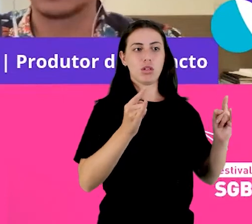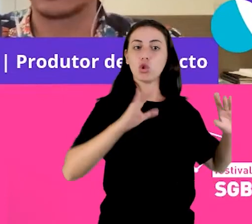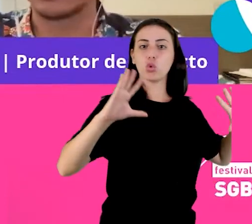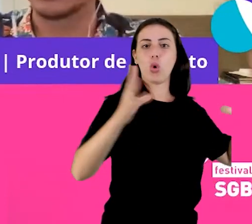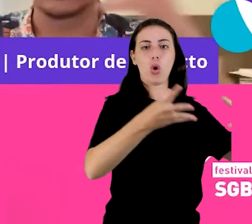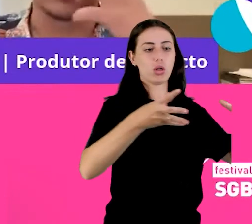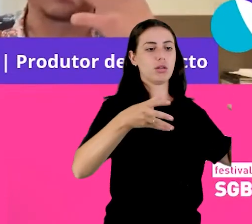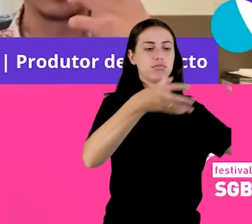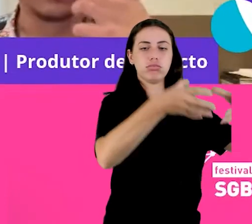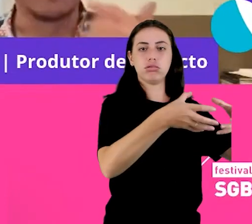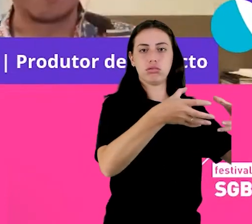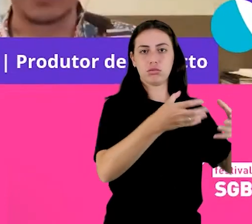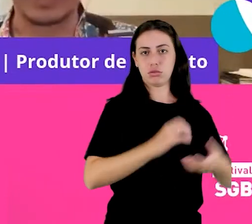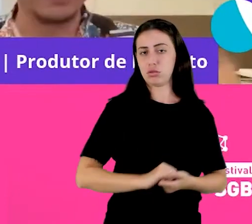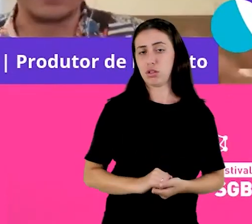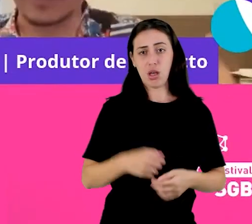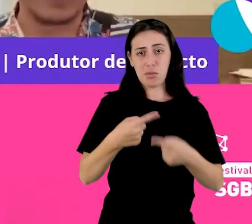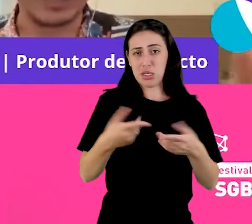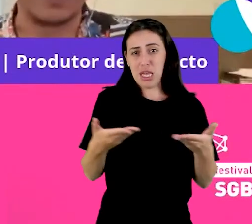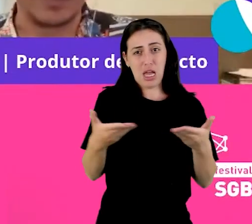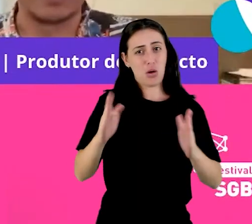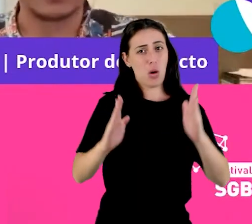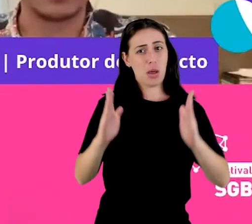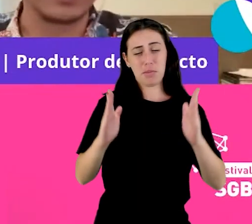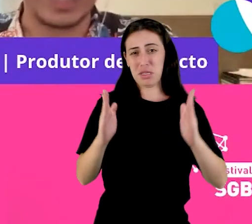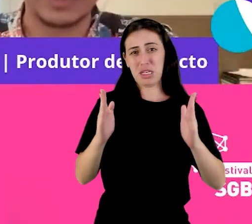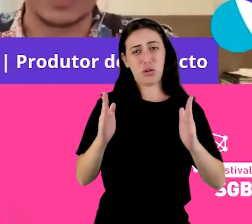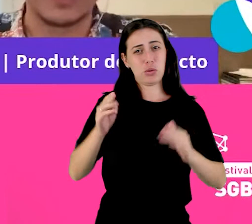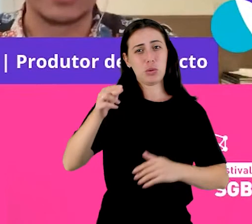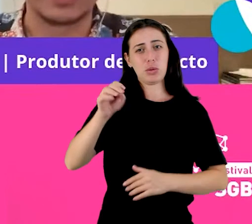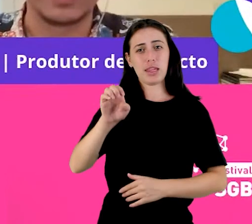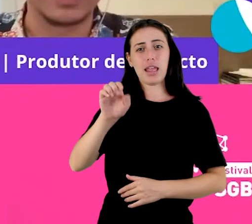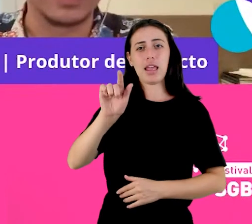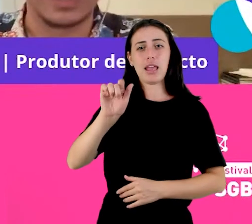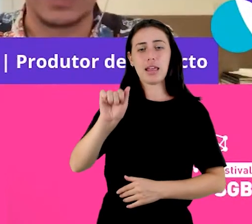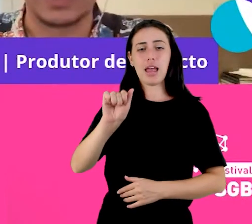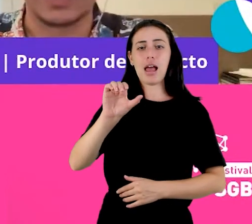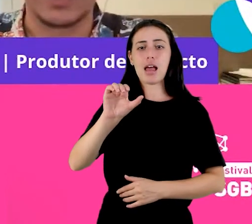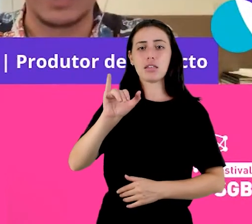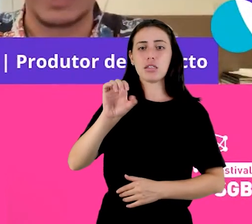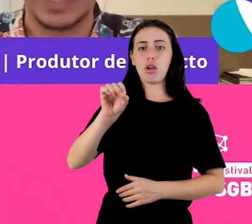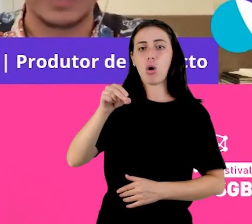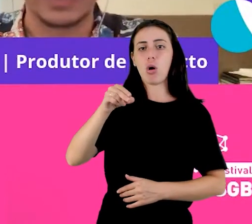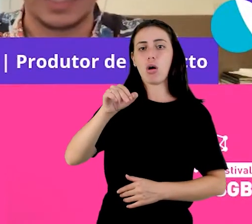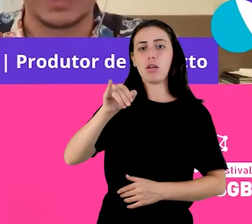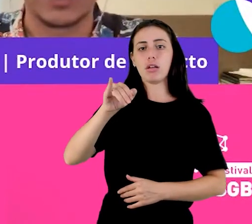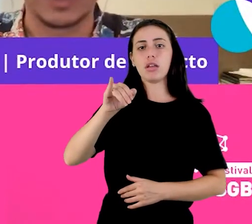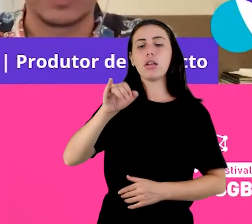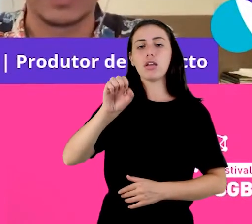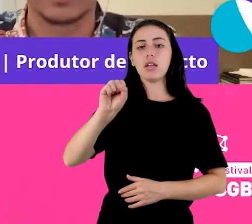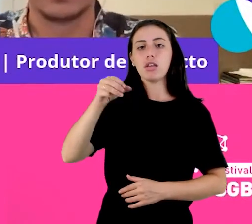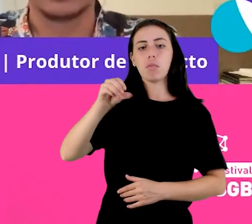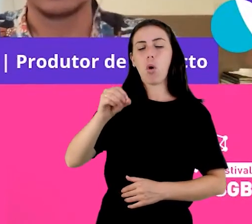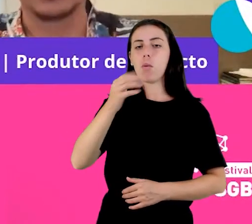professores do que fazer uma coisa mais institucional. Porque estamos nesse momento de caça aos professores e caça à educação e à ciência, de